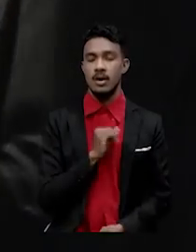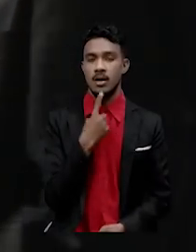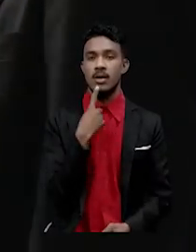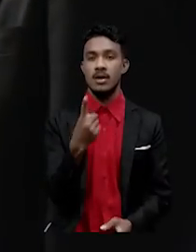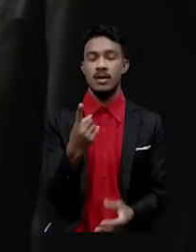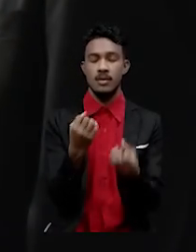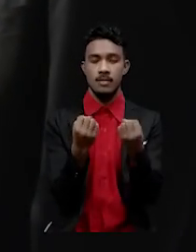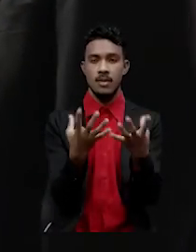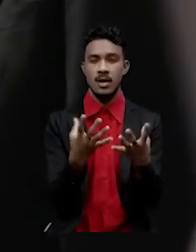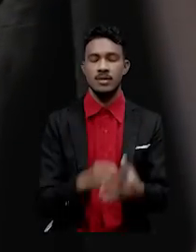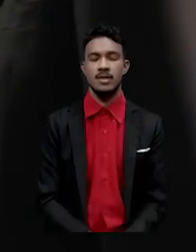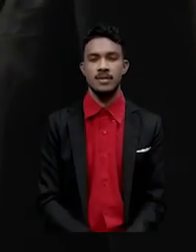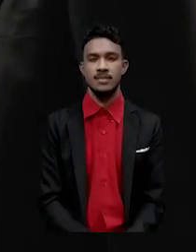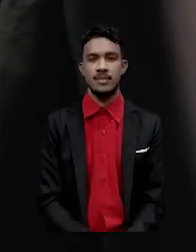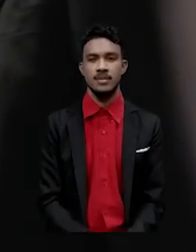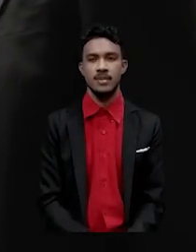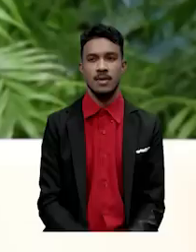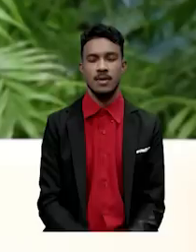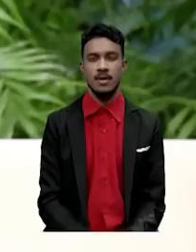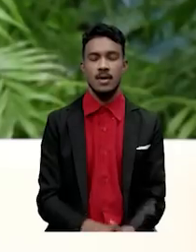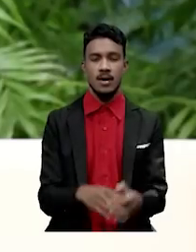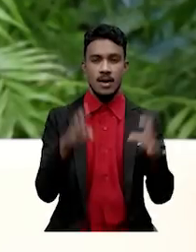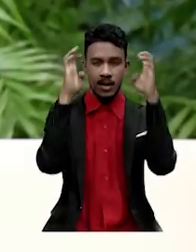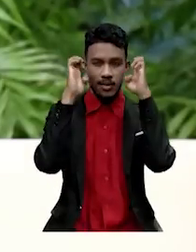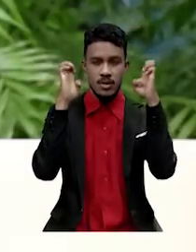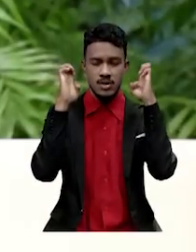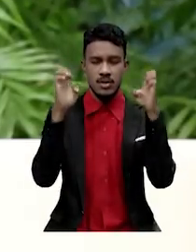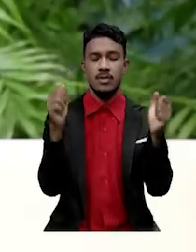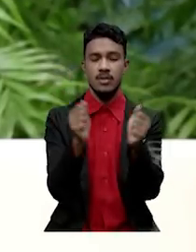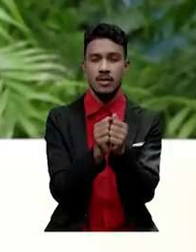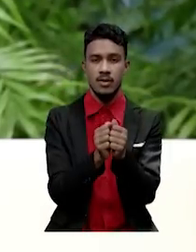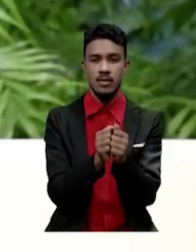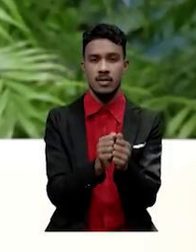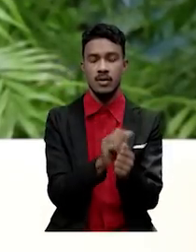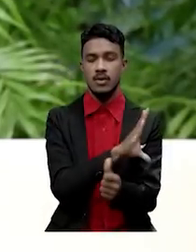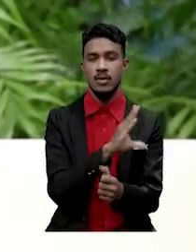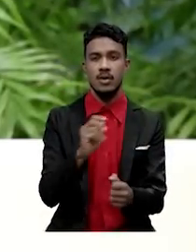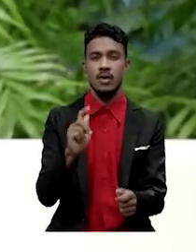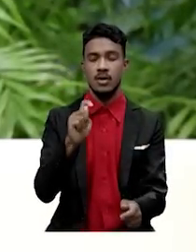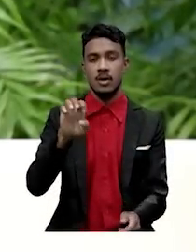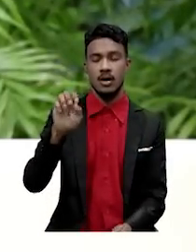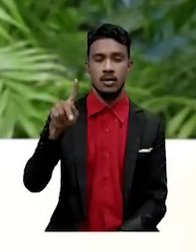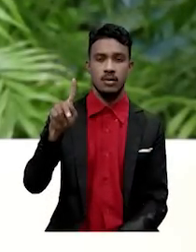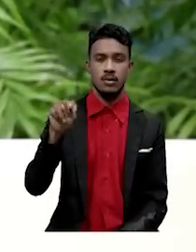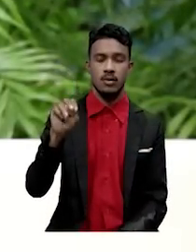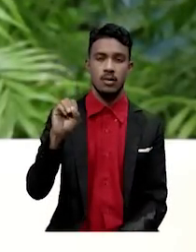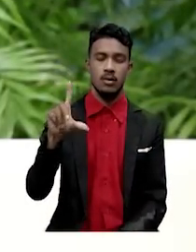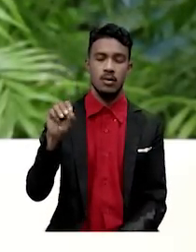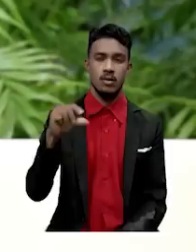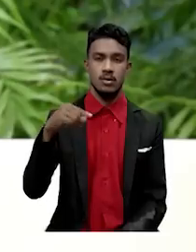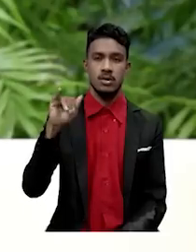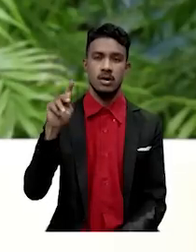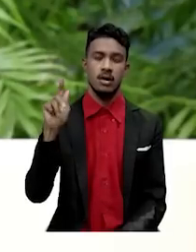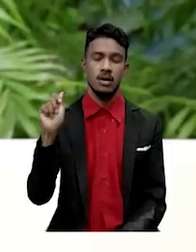Tan. Assim, educação deite, boa educação, educação tecnológica, educação, oi o